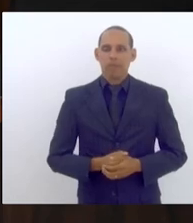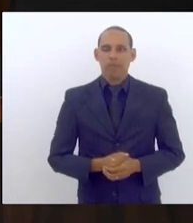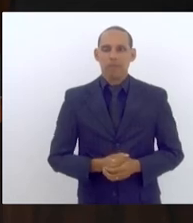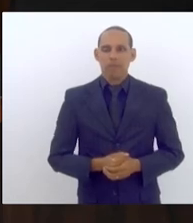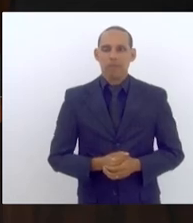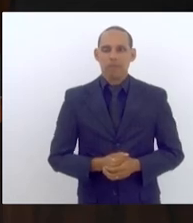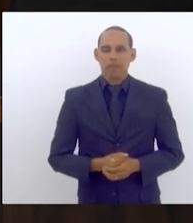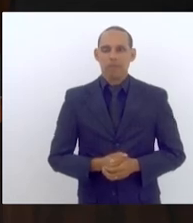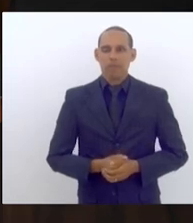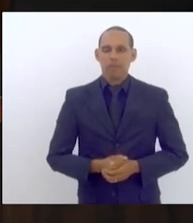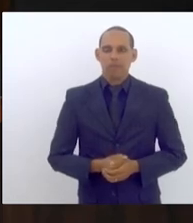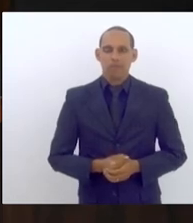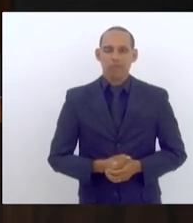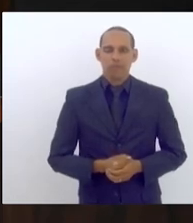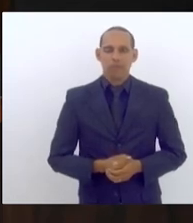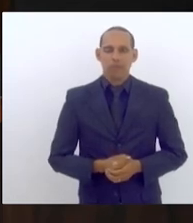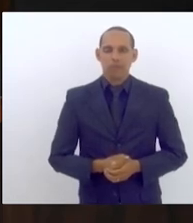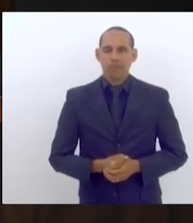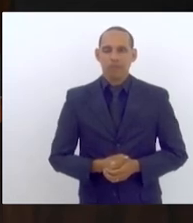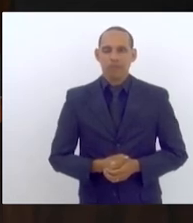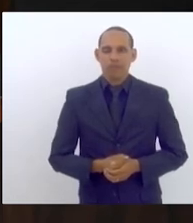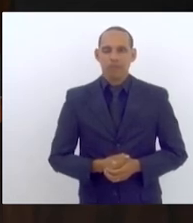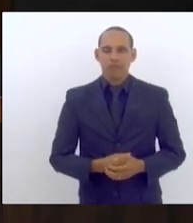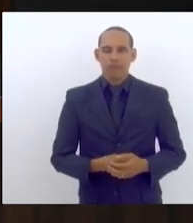Em votação, discussão está mais.